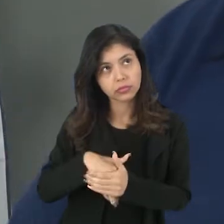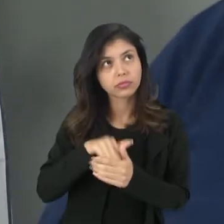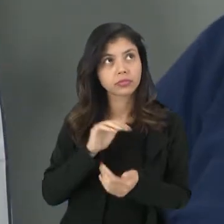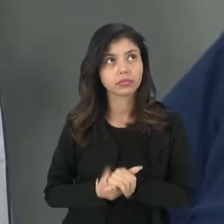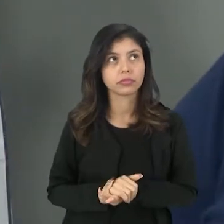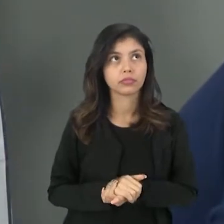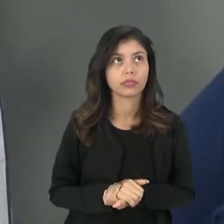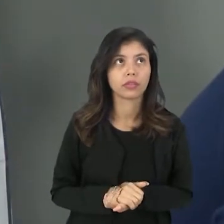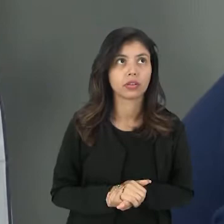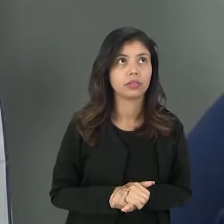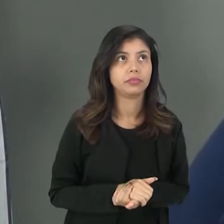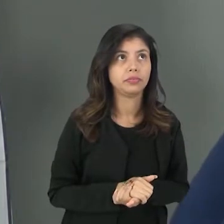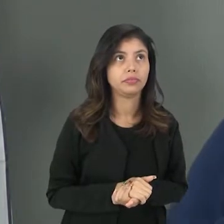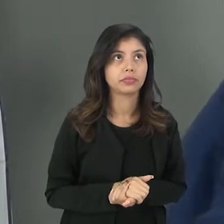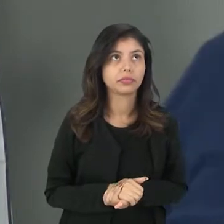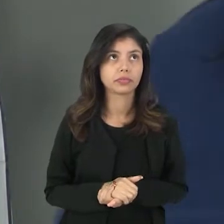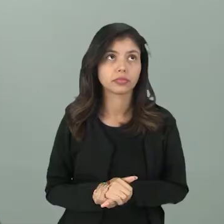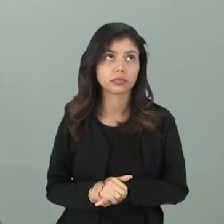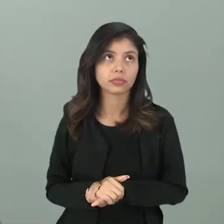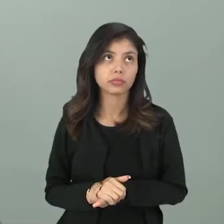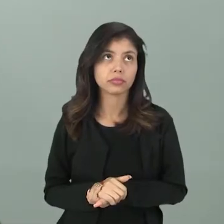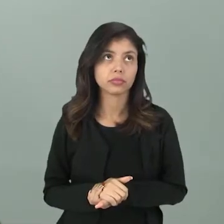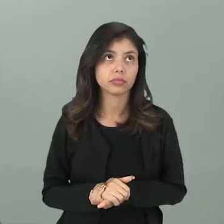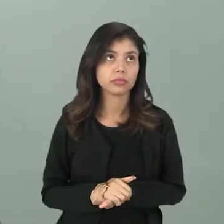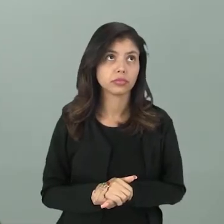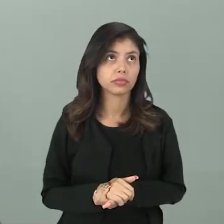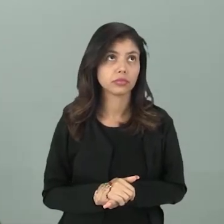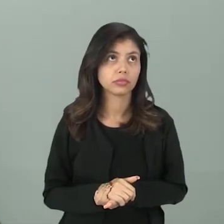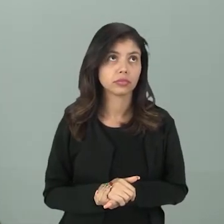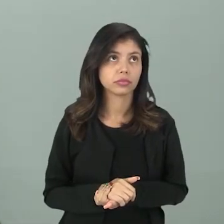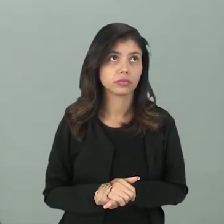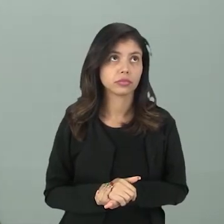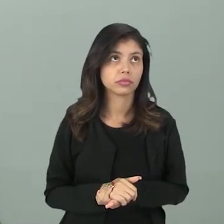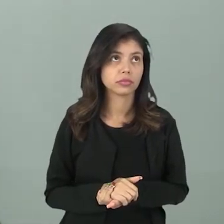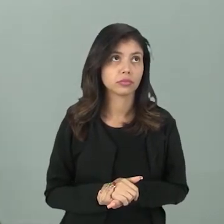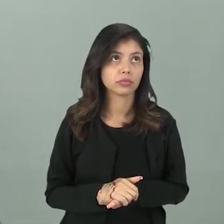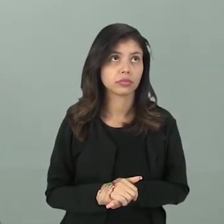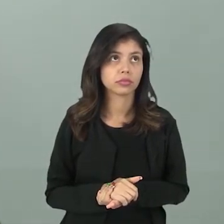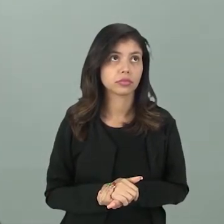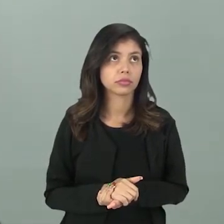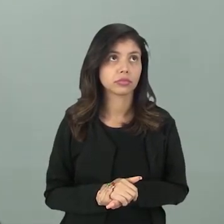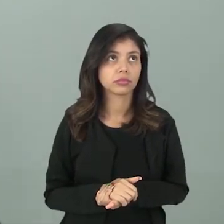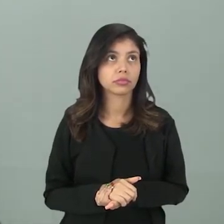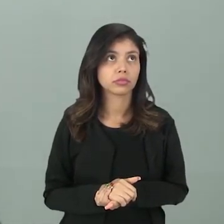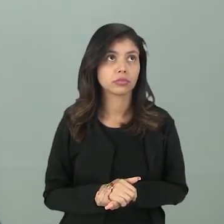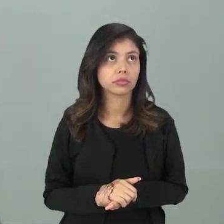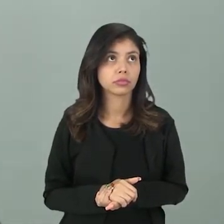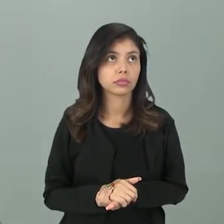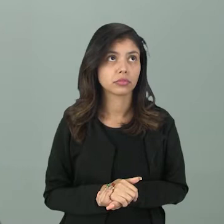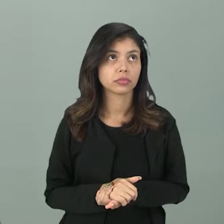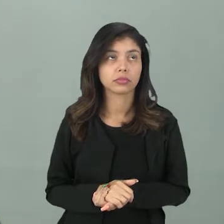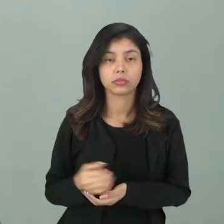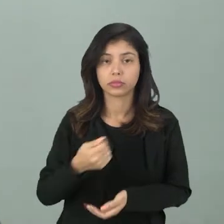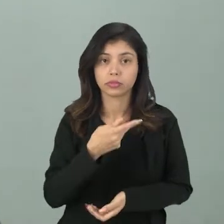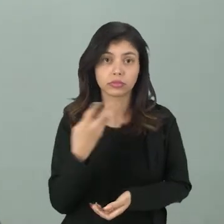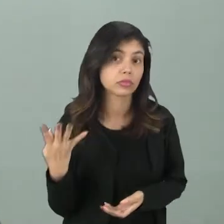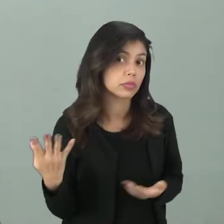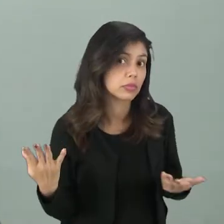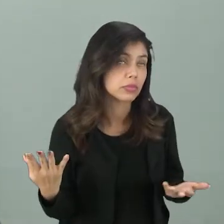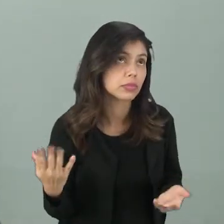votos? Podemos sim. Então, vamos lá. Vamos relembrar que qual a quantidade de votos